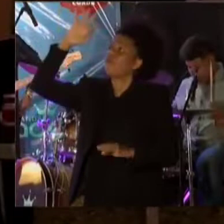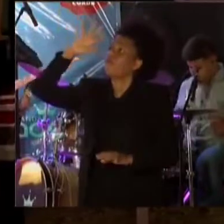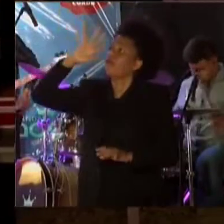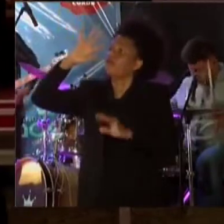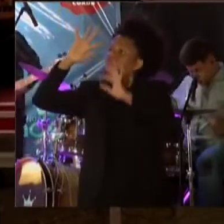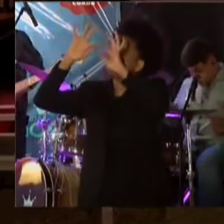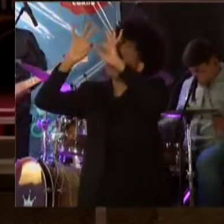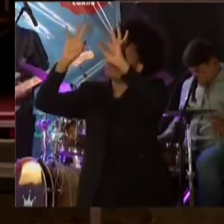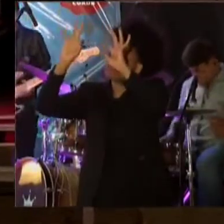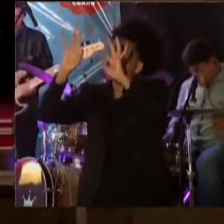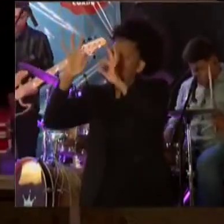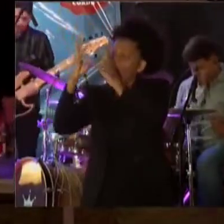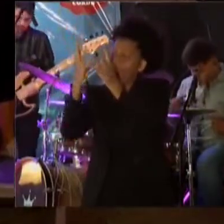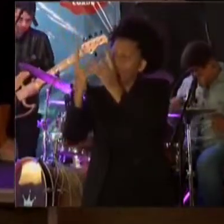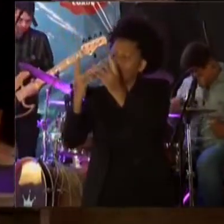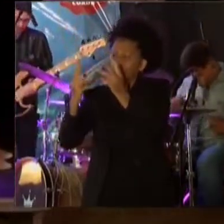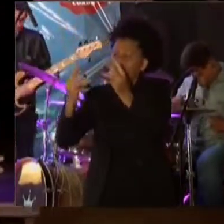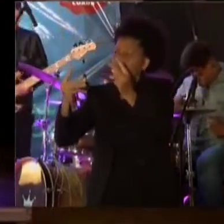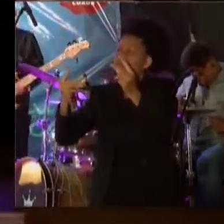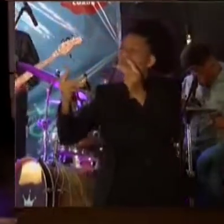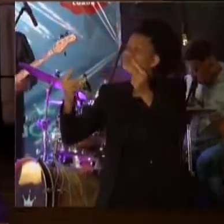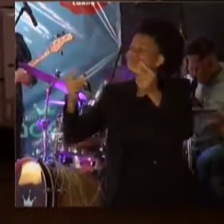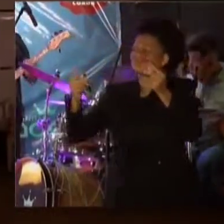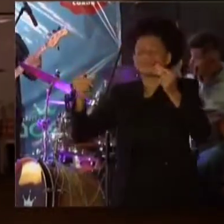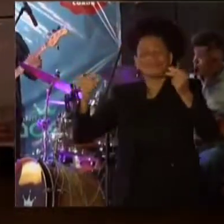projetos no